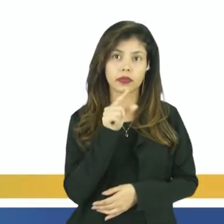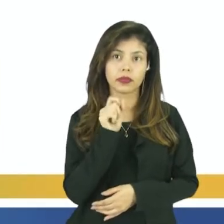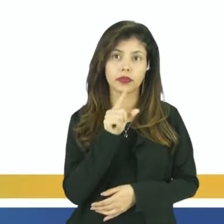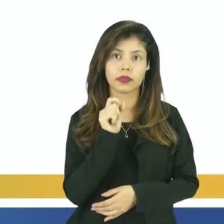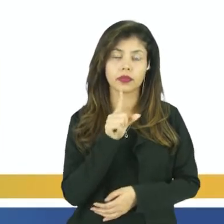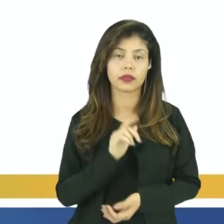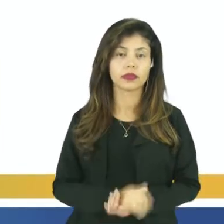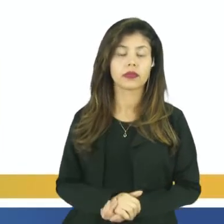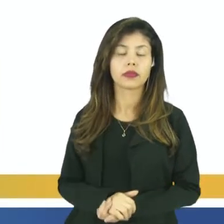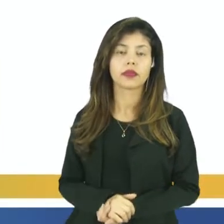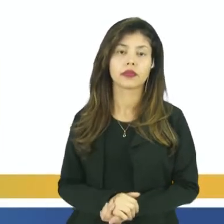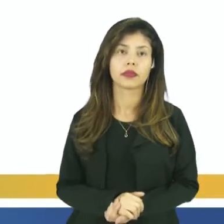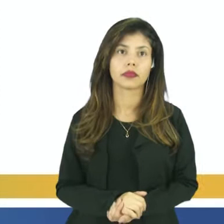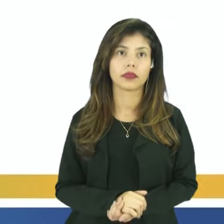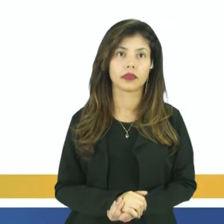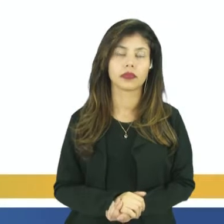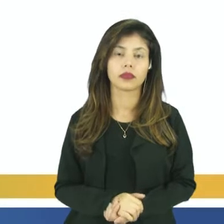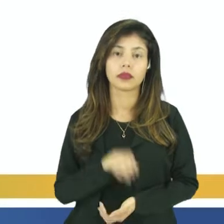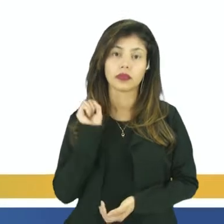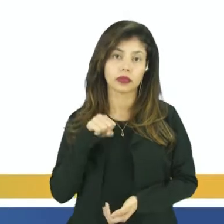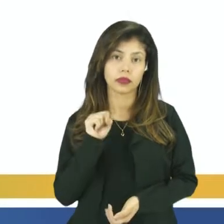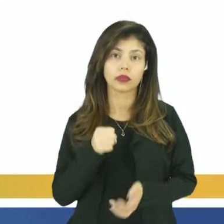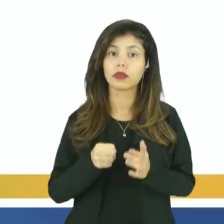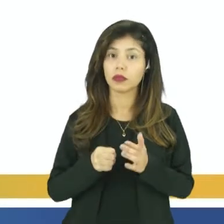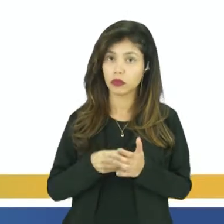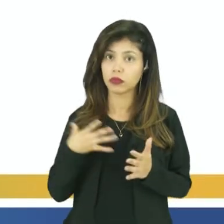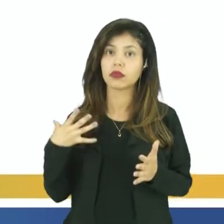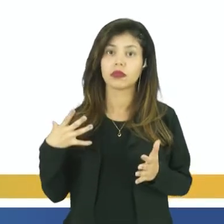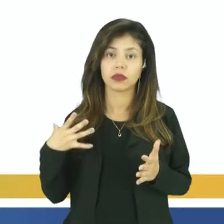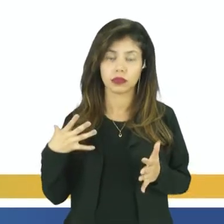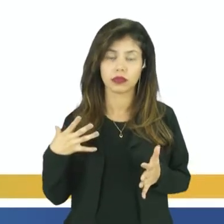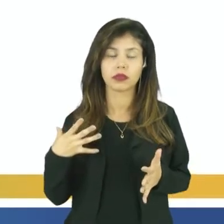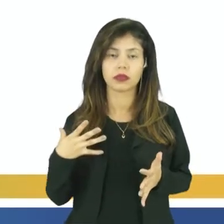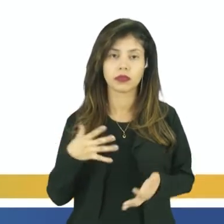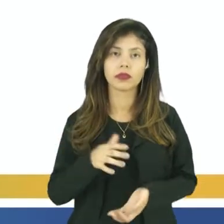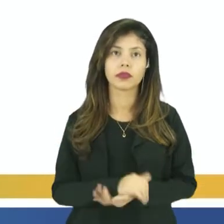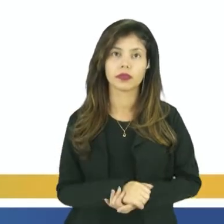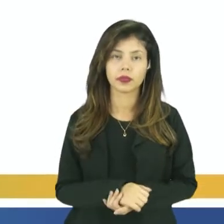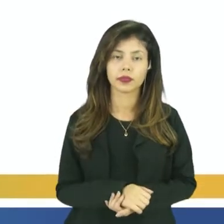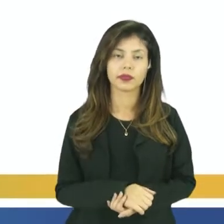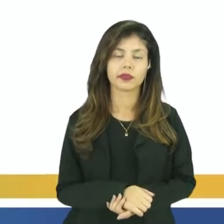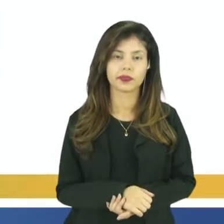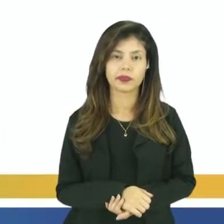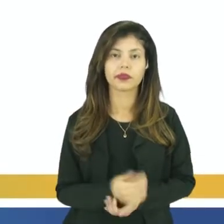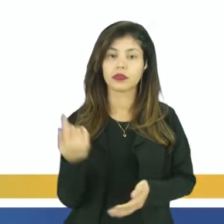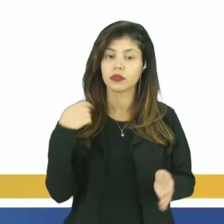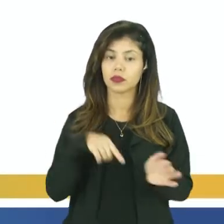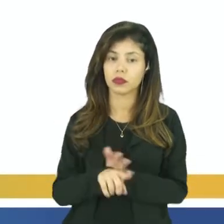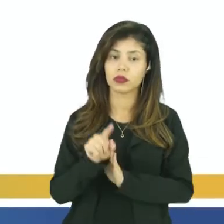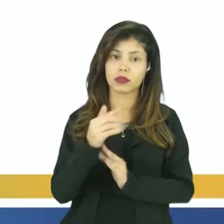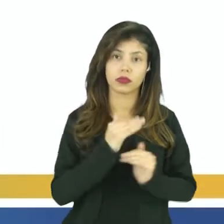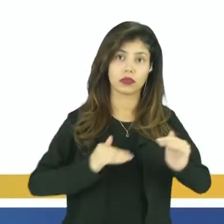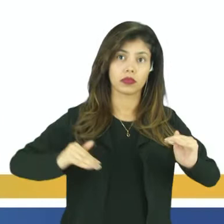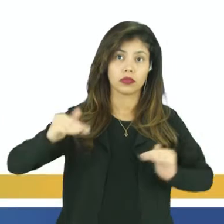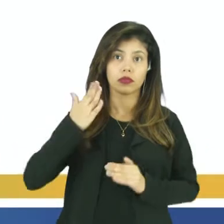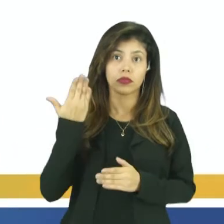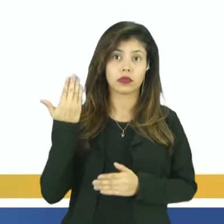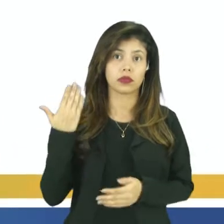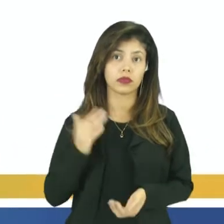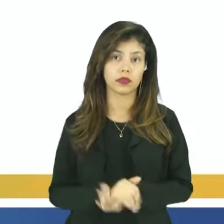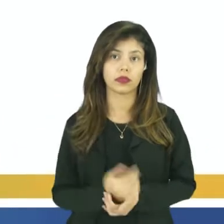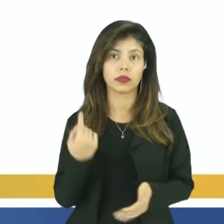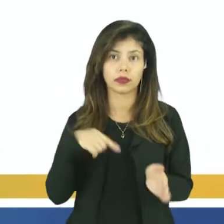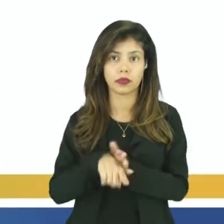né? Ele está representando sim, muito, né? Em relação à pergunta feita lá